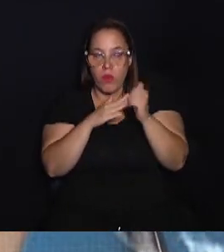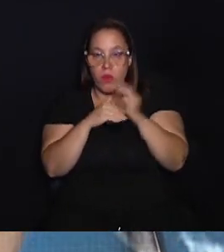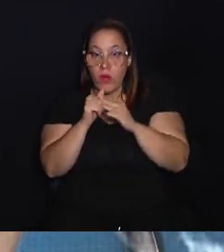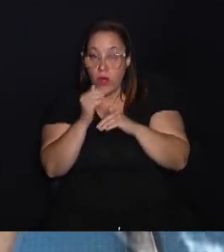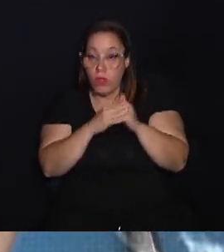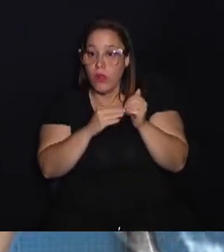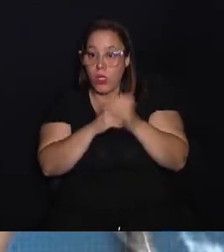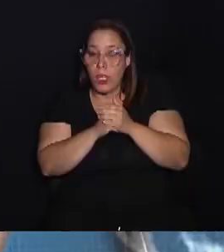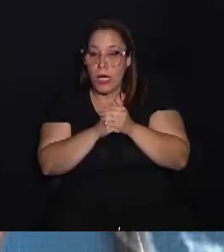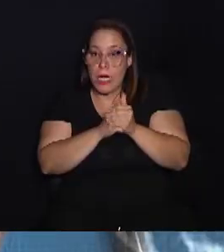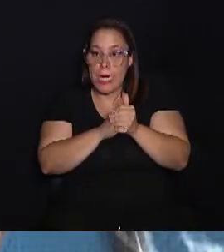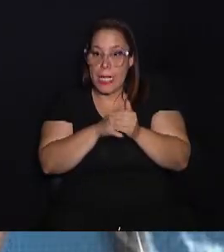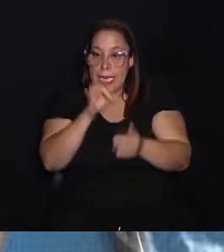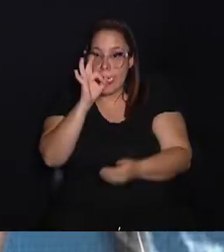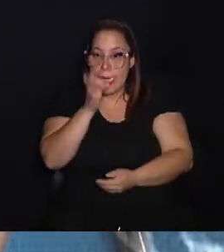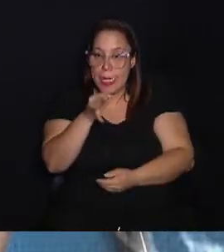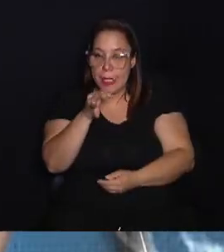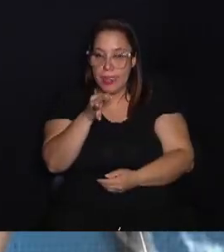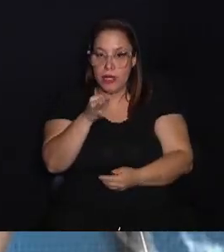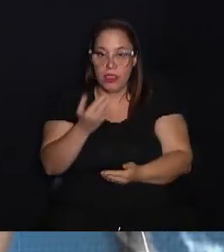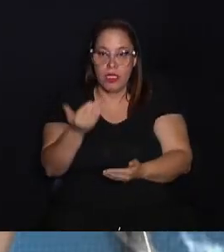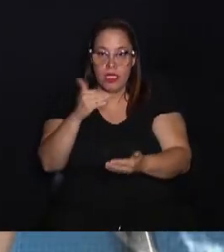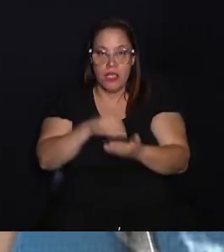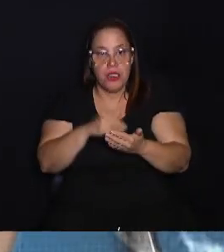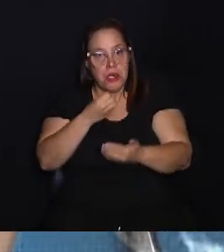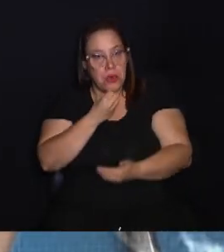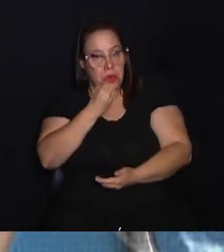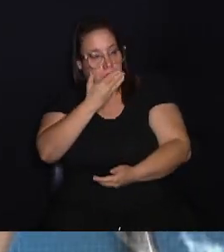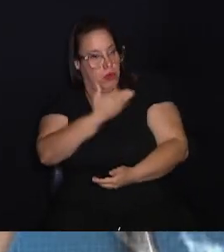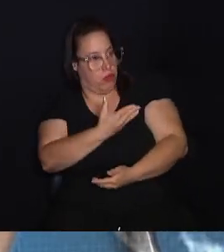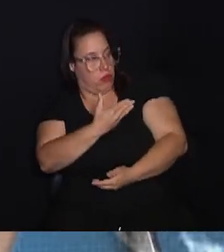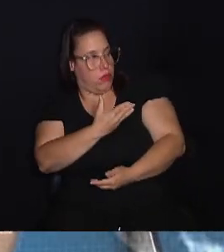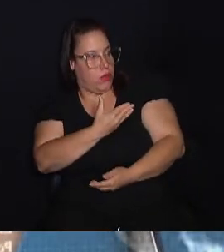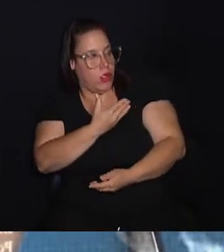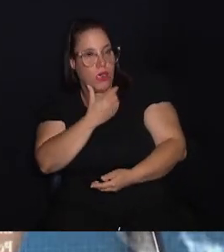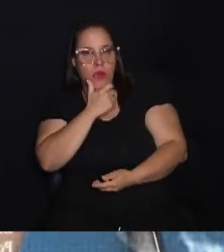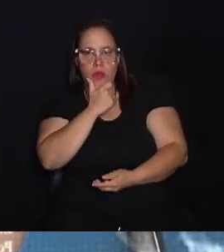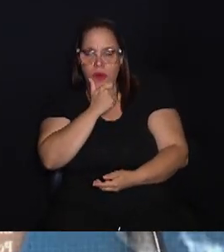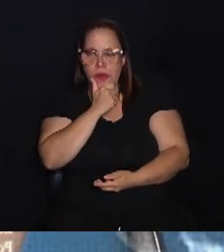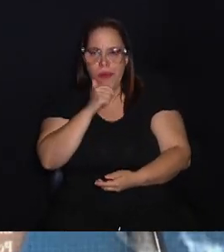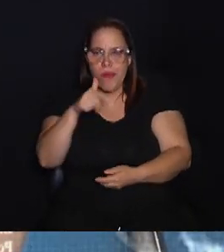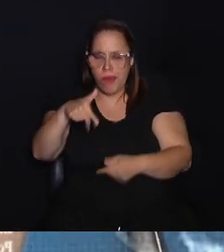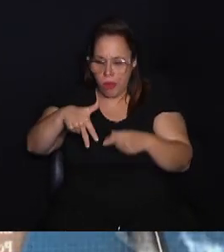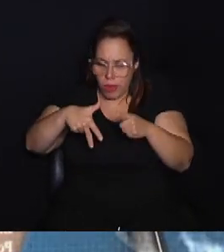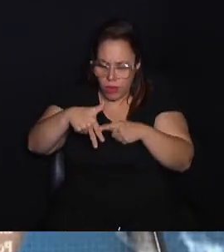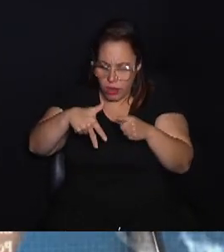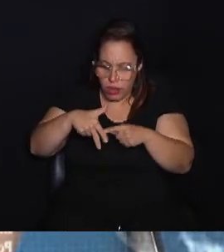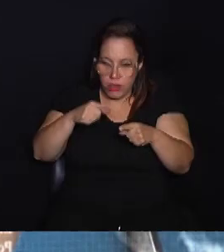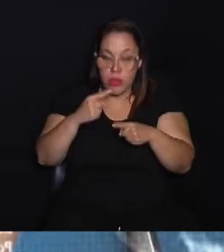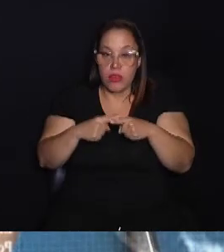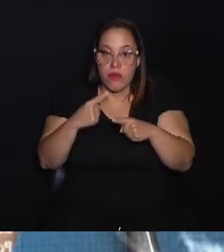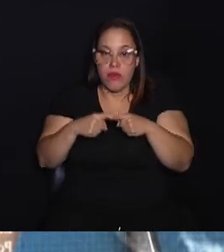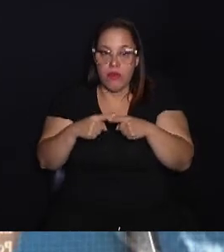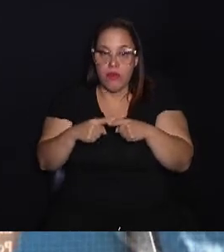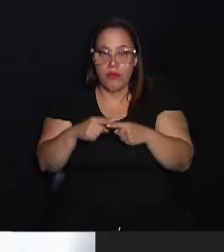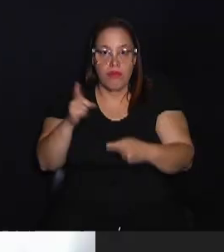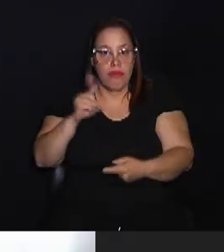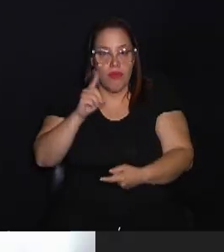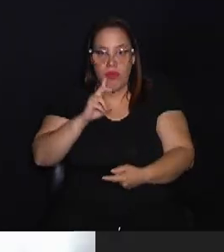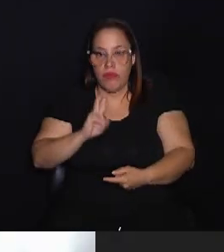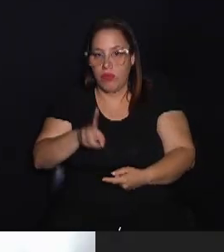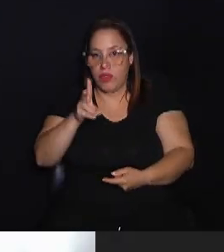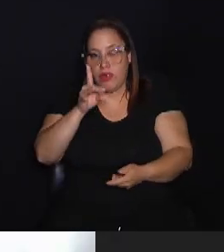tratamento, de fato, trazia benefício, ou traz benefício para as pacientes. Porque isso não é